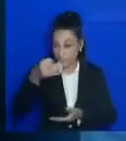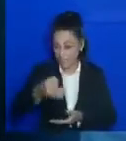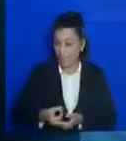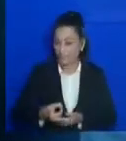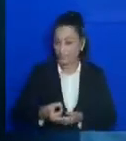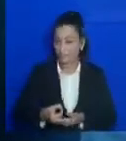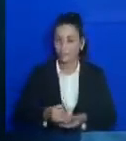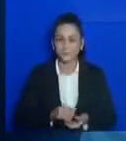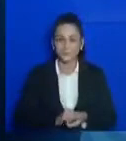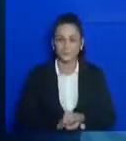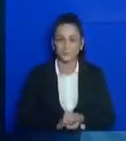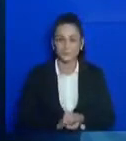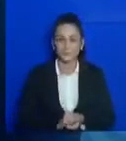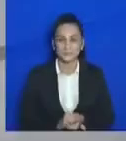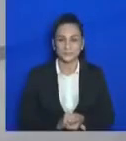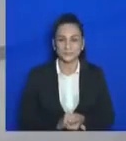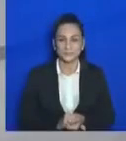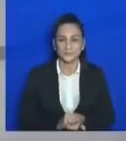acertos.